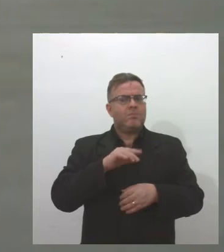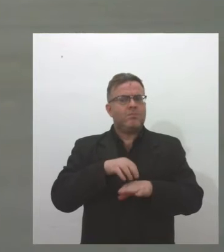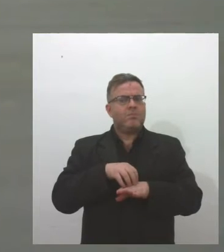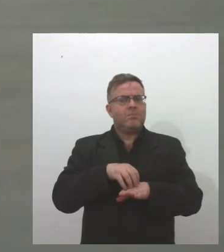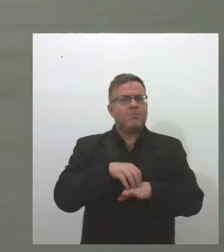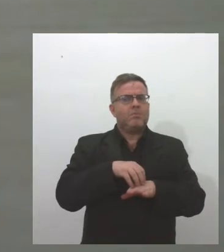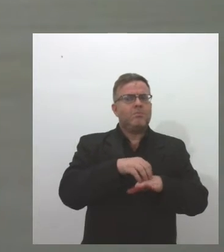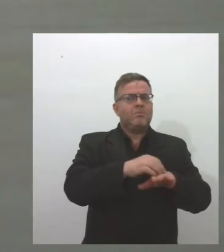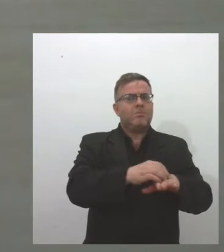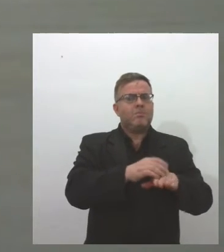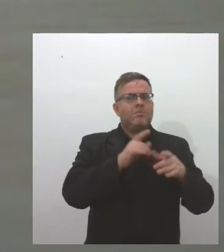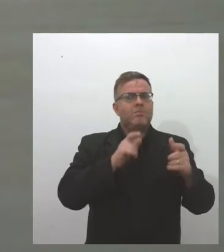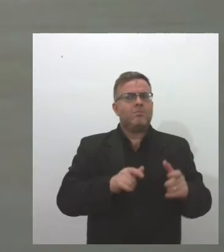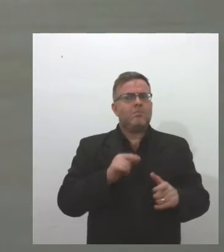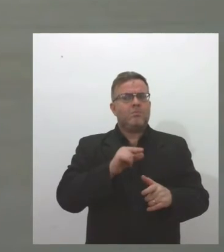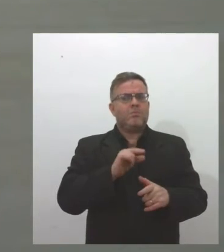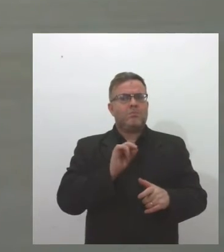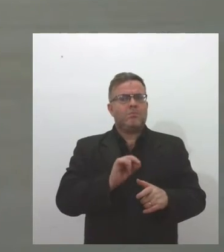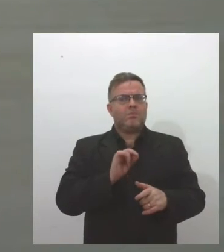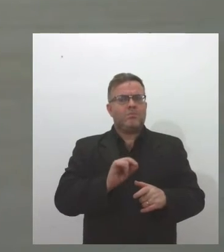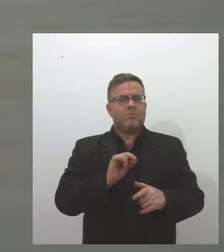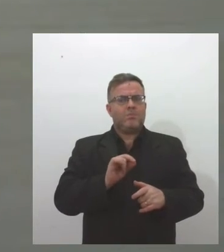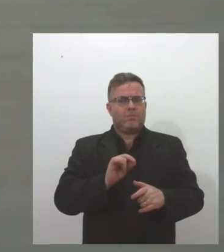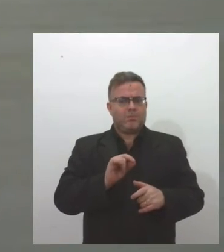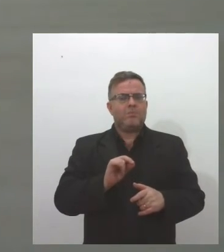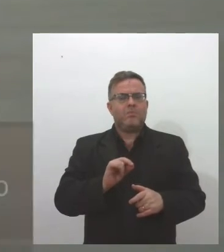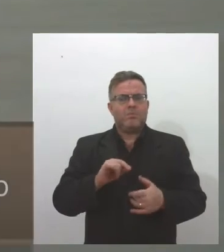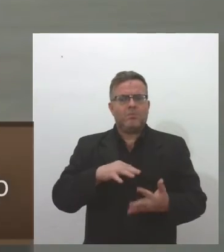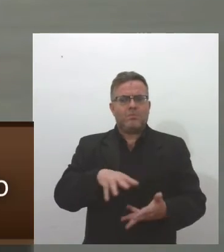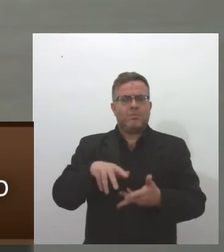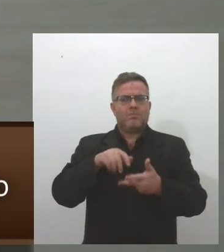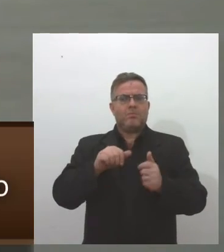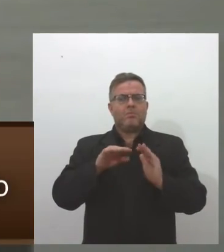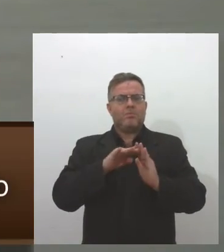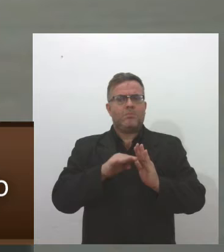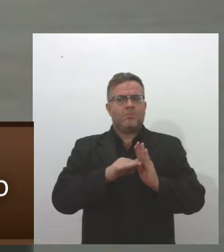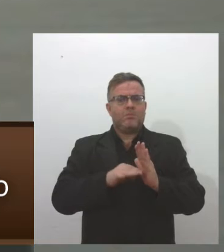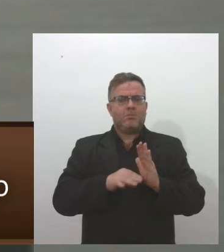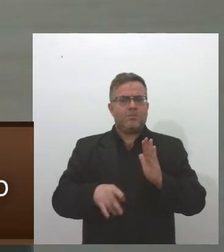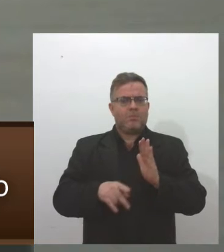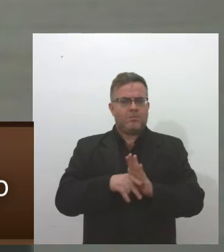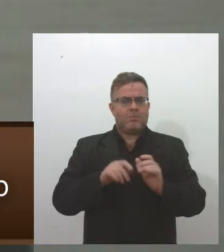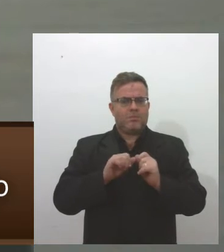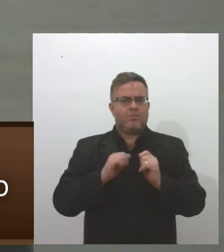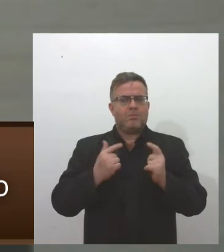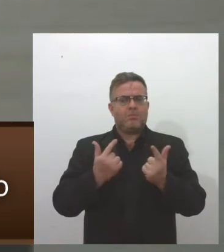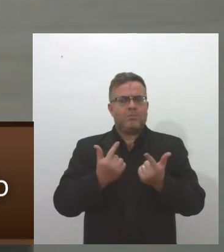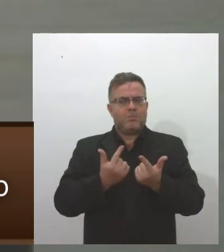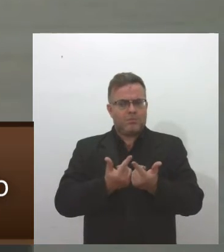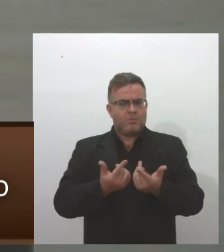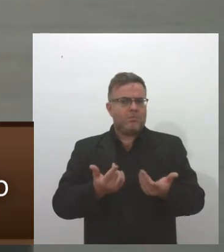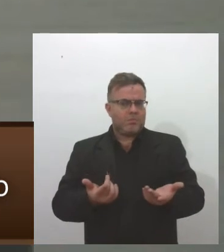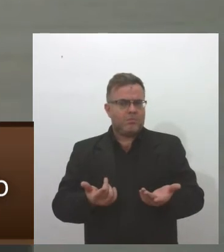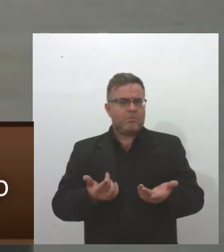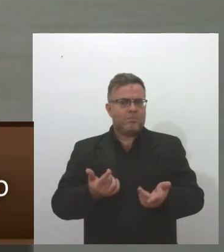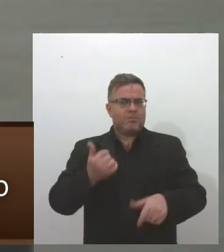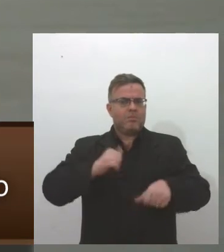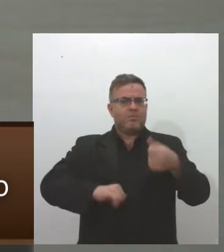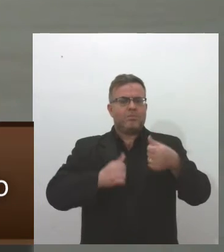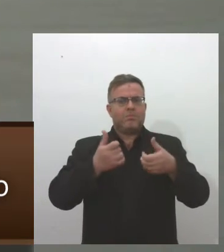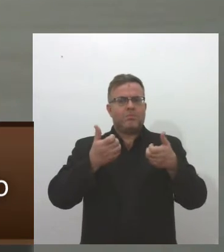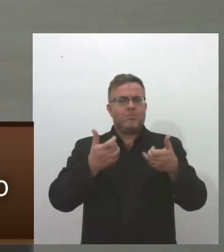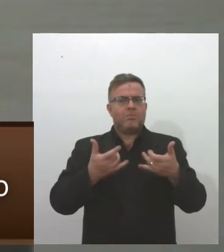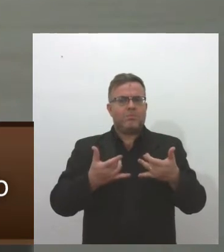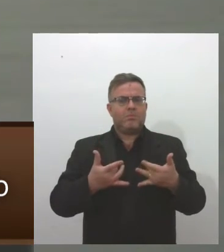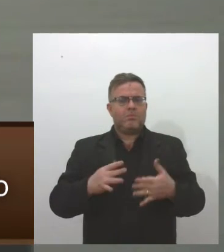apresentação do Plano de Desenvolvimento Sustentável, criado pela LESE, com o objetivo de fazer um diagnóstico de todas as regiões